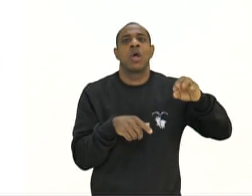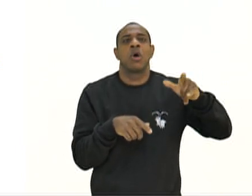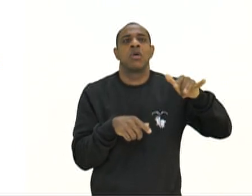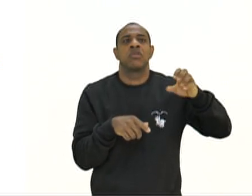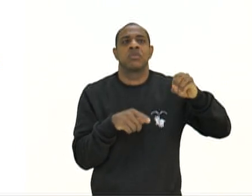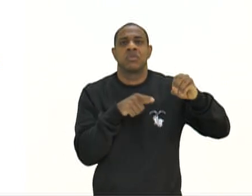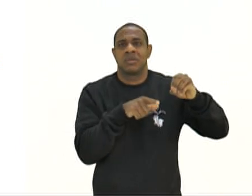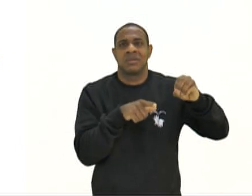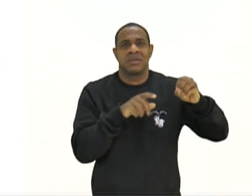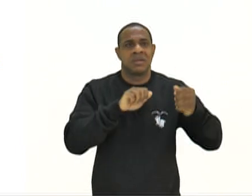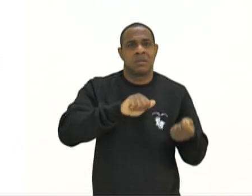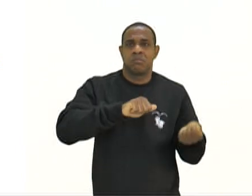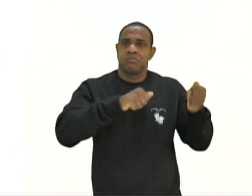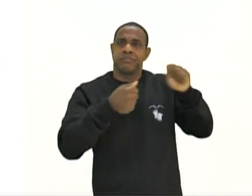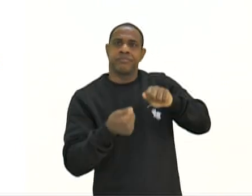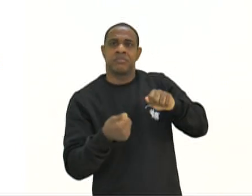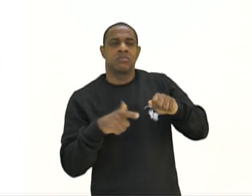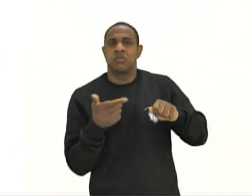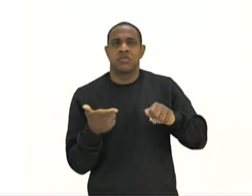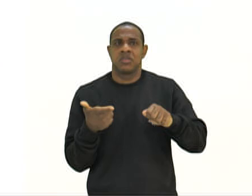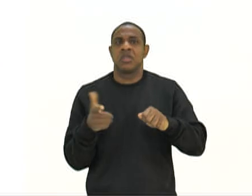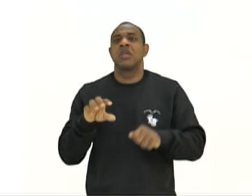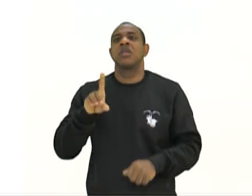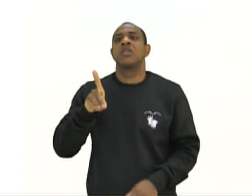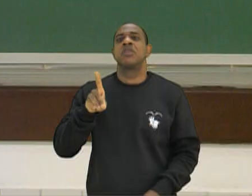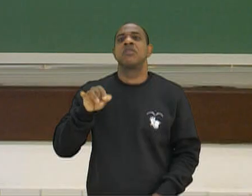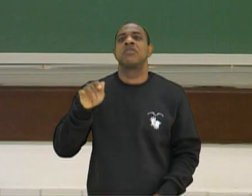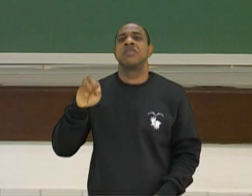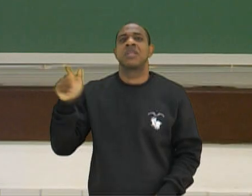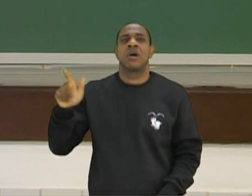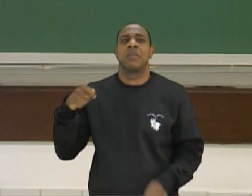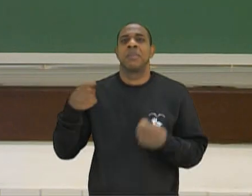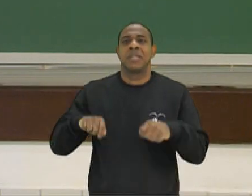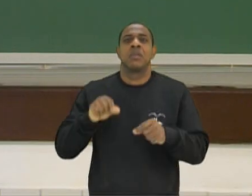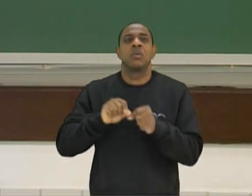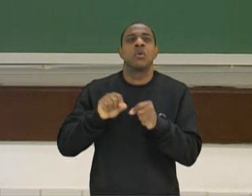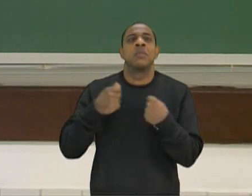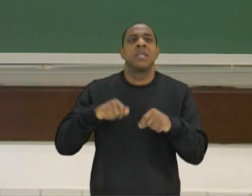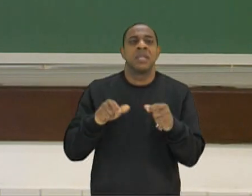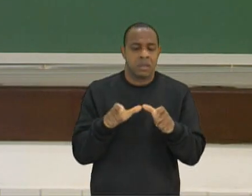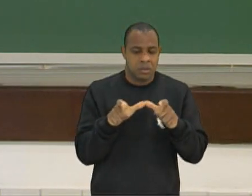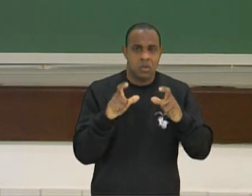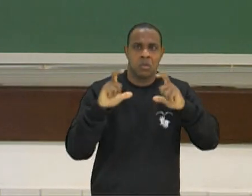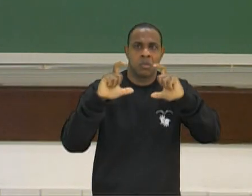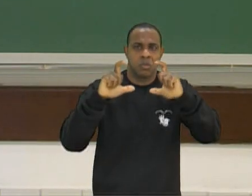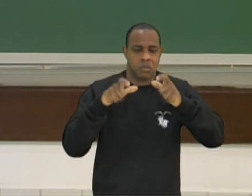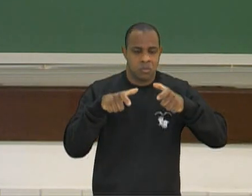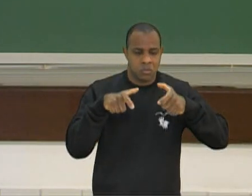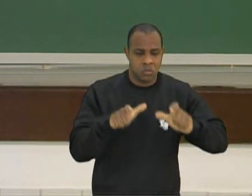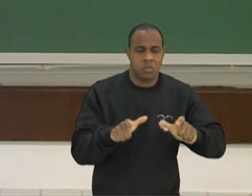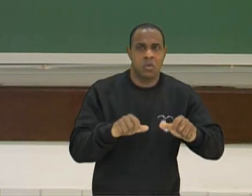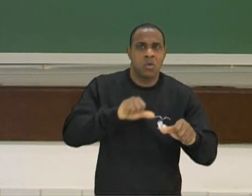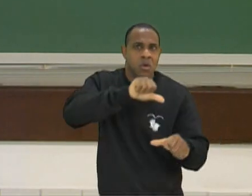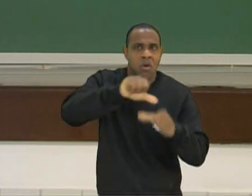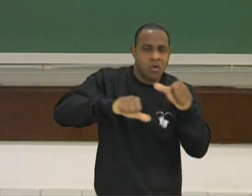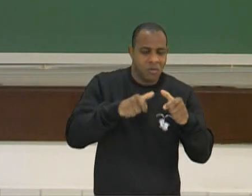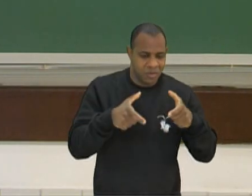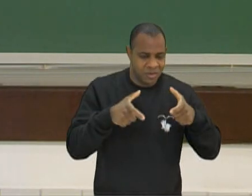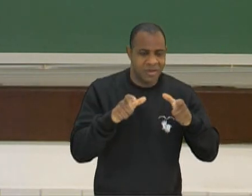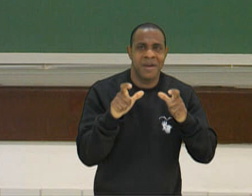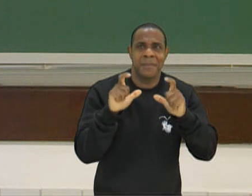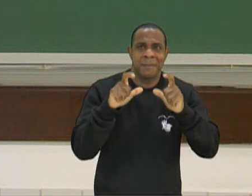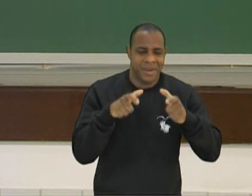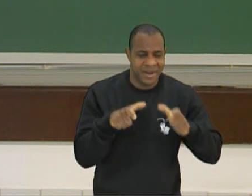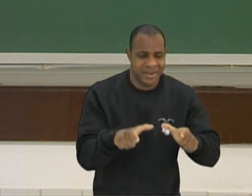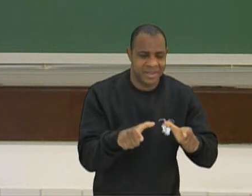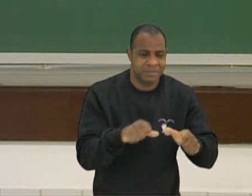que você tinha para receber esse tipo de sinal. Você precisa do que a gente chama de conversor digital. Algumas televisões também